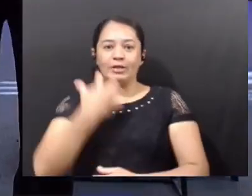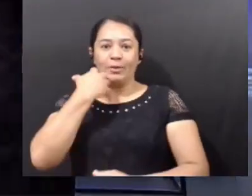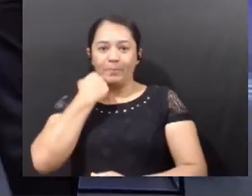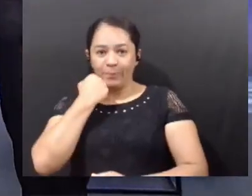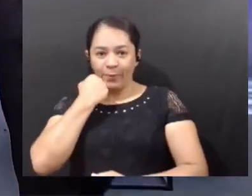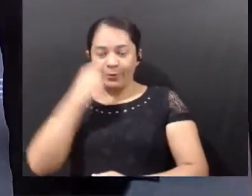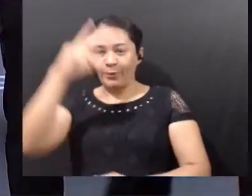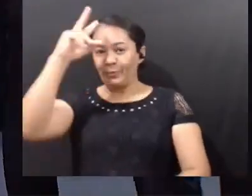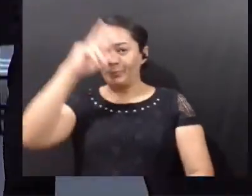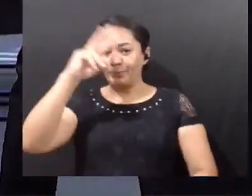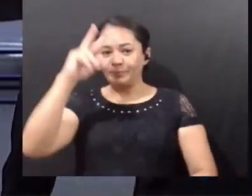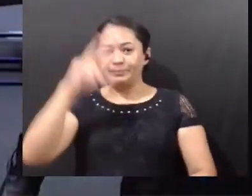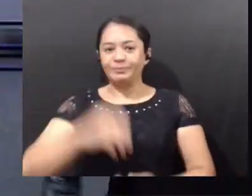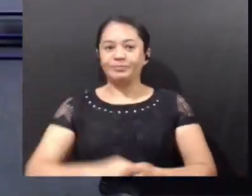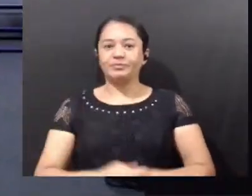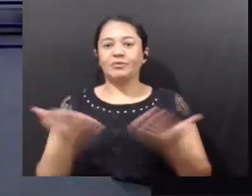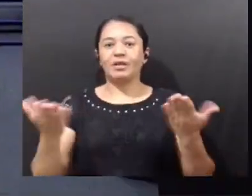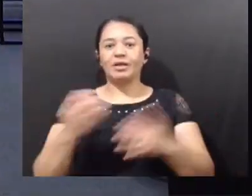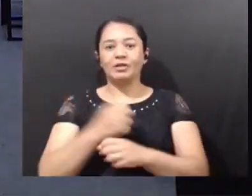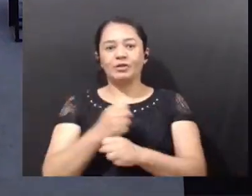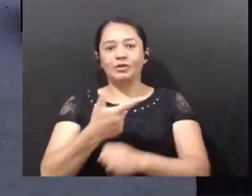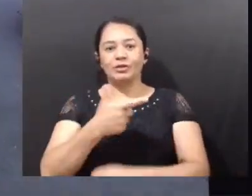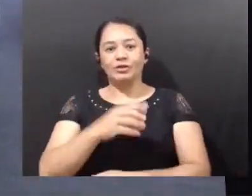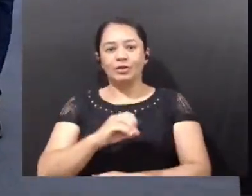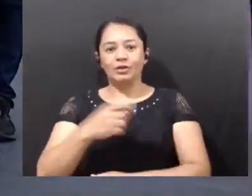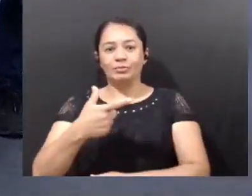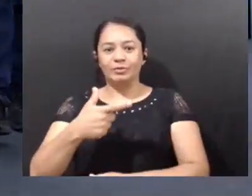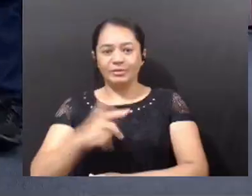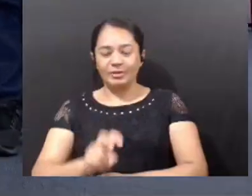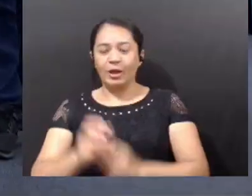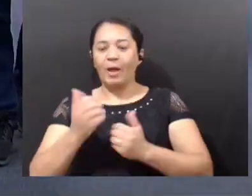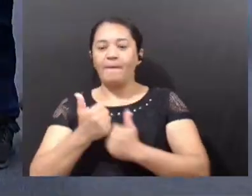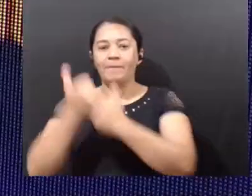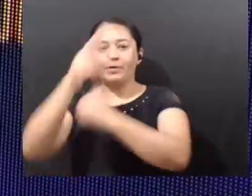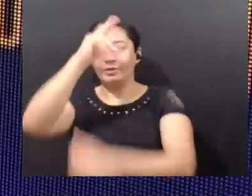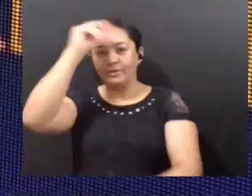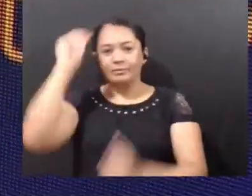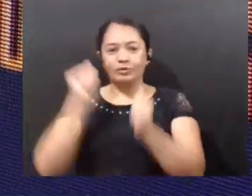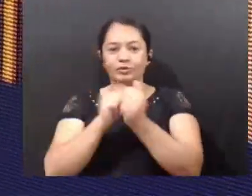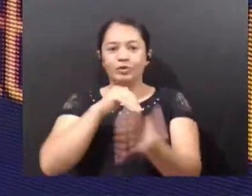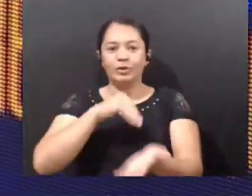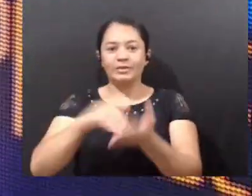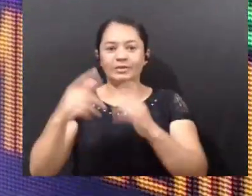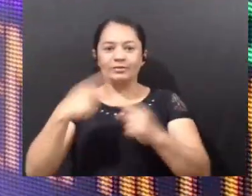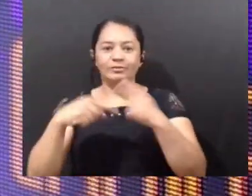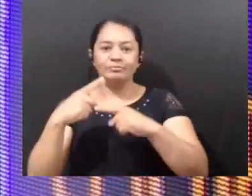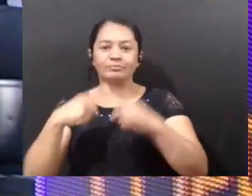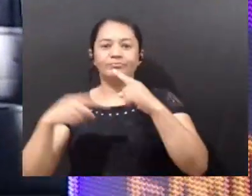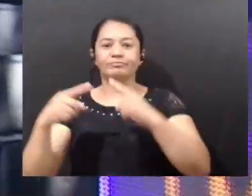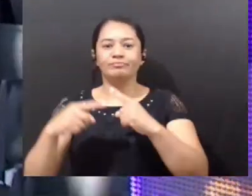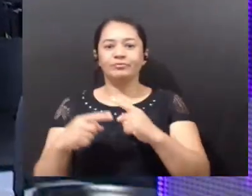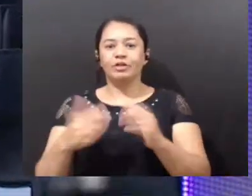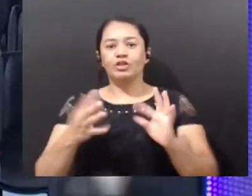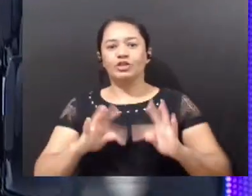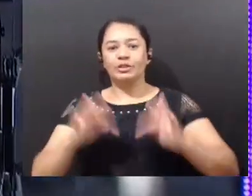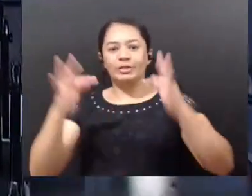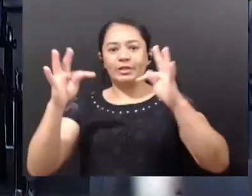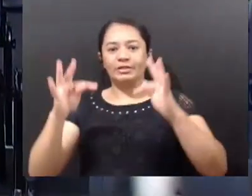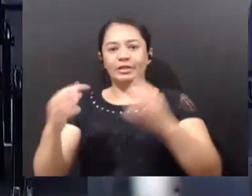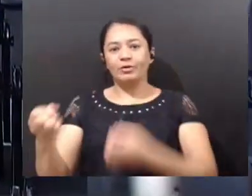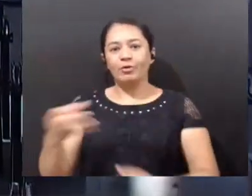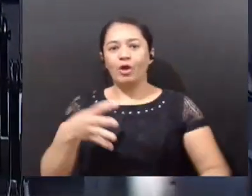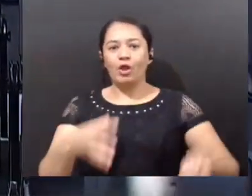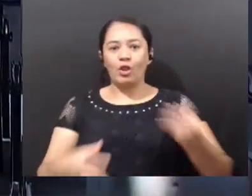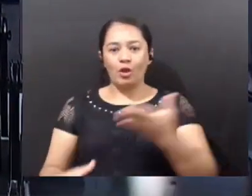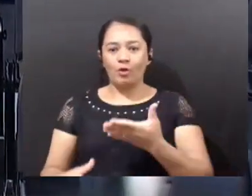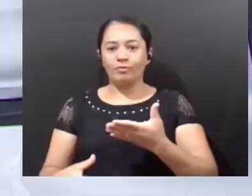este ano, com o apoio da Prefeitura por meio da Secretaria de Desenvolvimento, Tecnologia e Inovação, cada